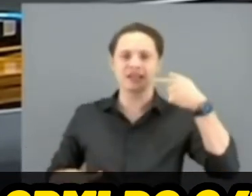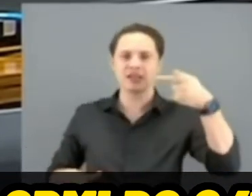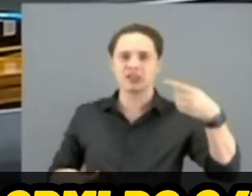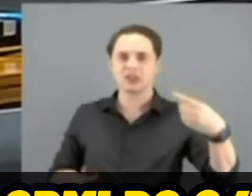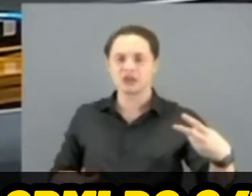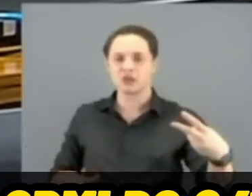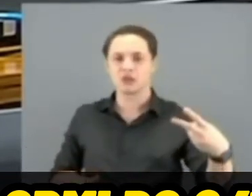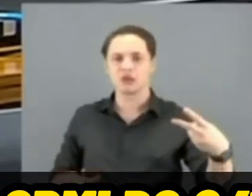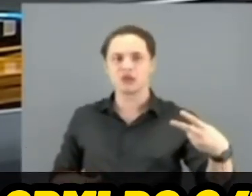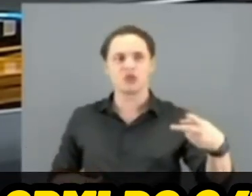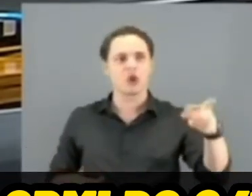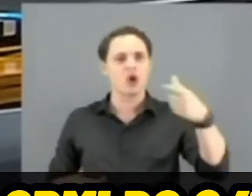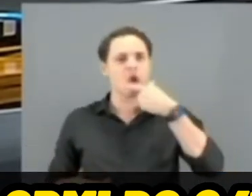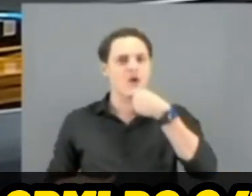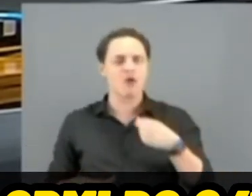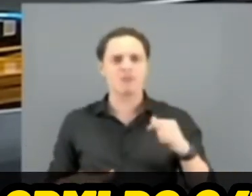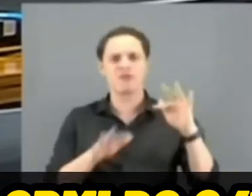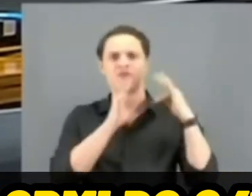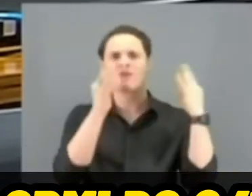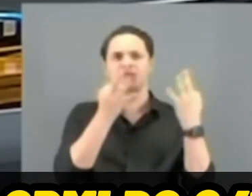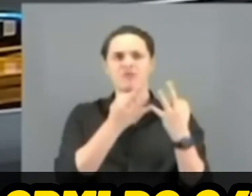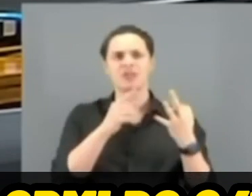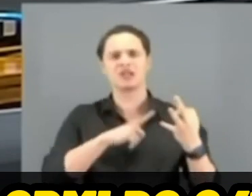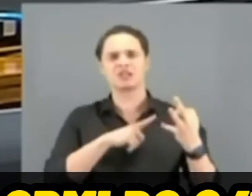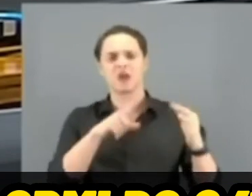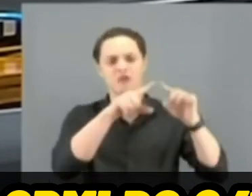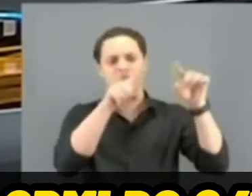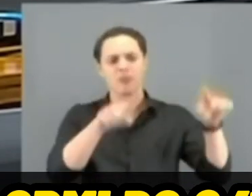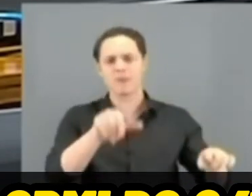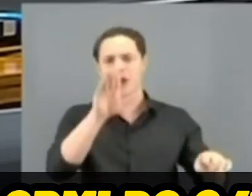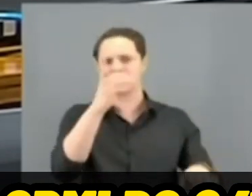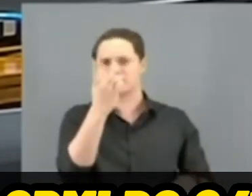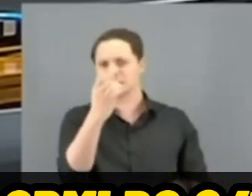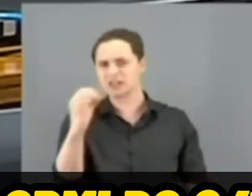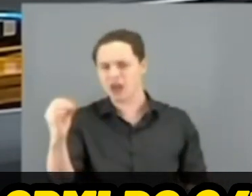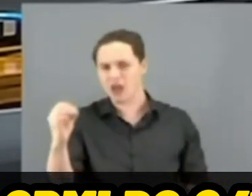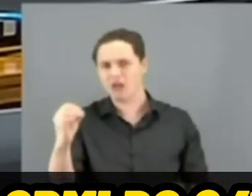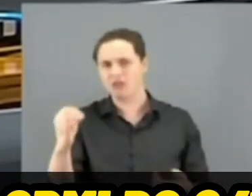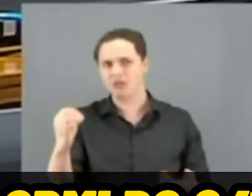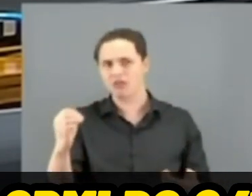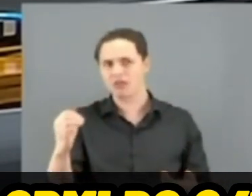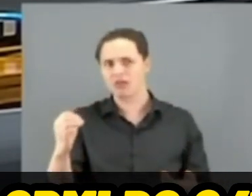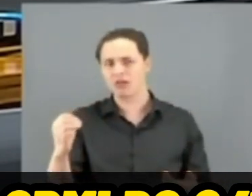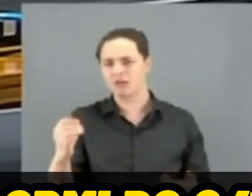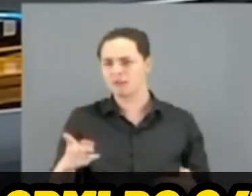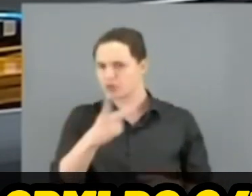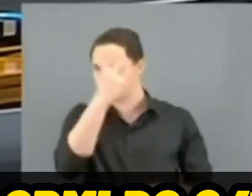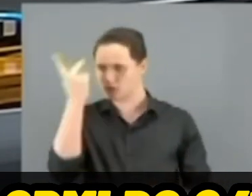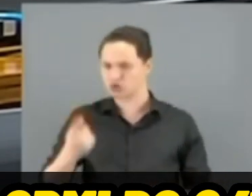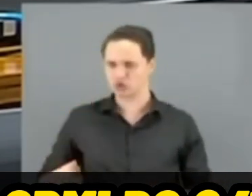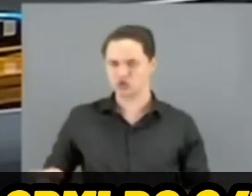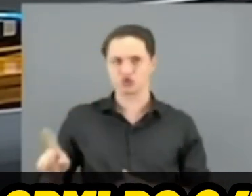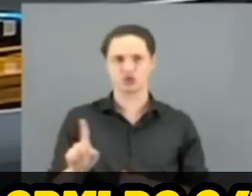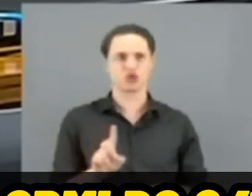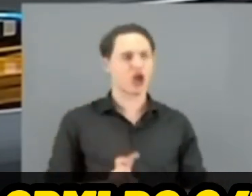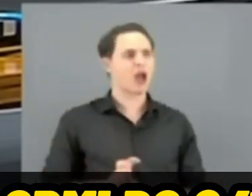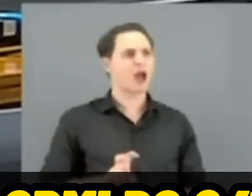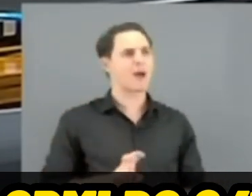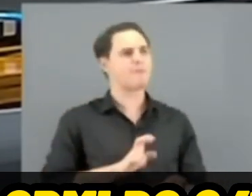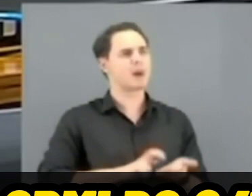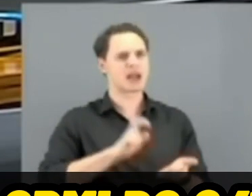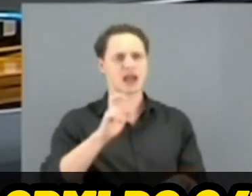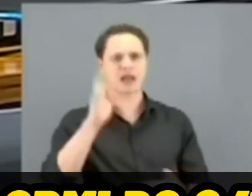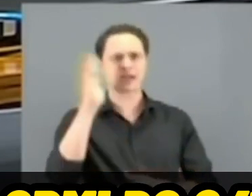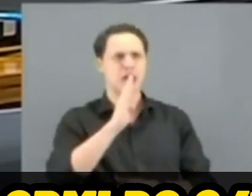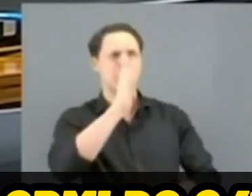um homem de família, um homem que tem mais de 100 funcionários, que é a locomotiva aqui desse Brasil. Chegar aqui amanhã e a tarde inteira te